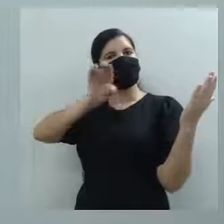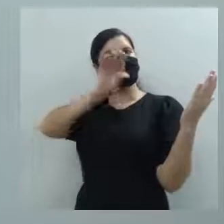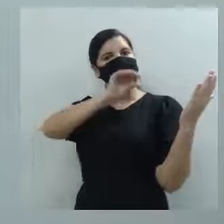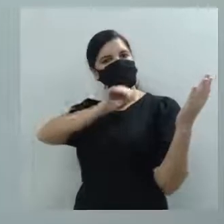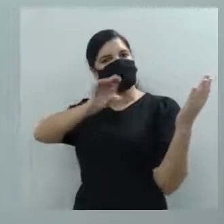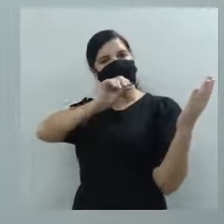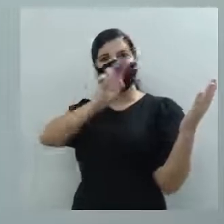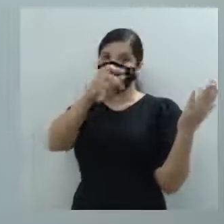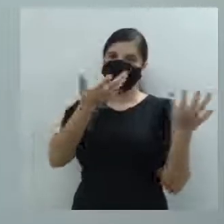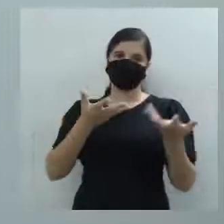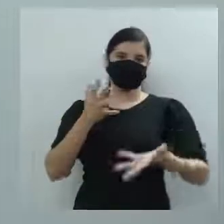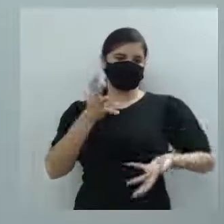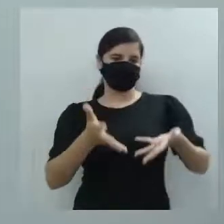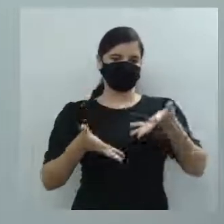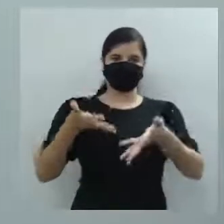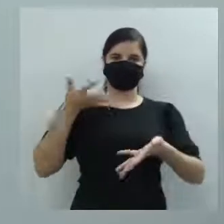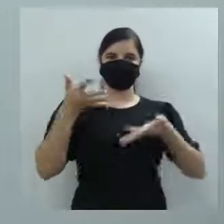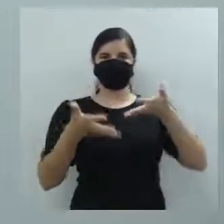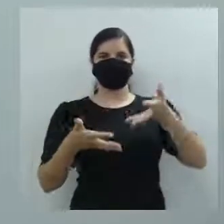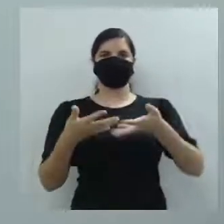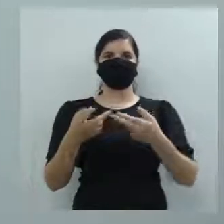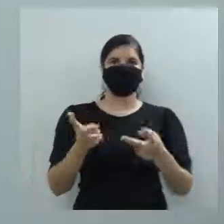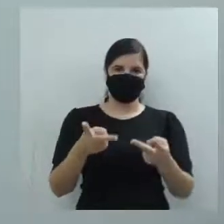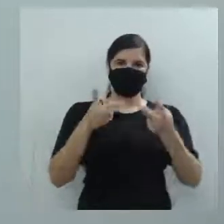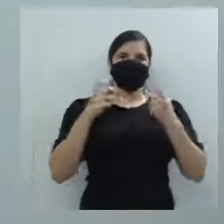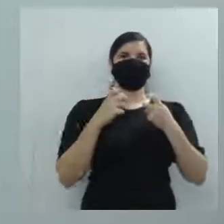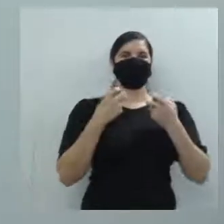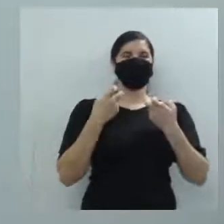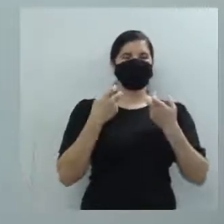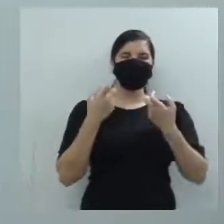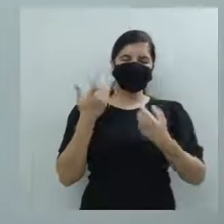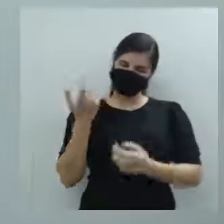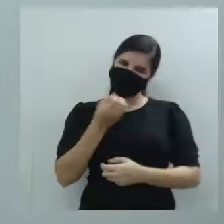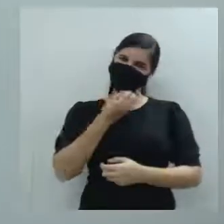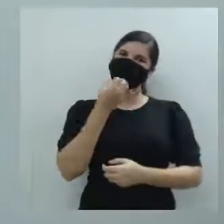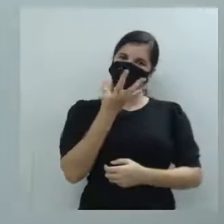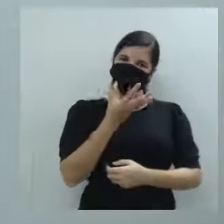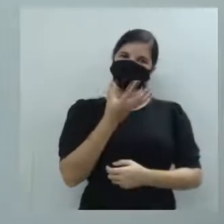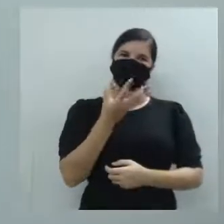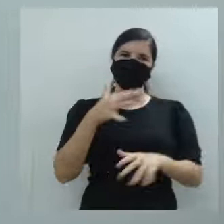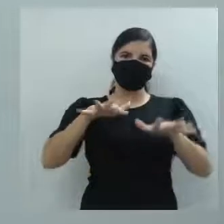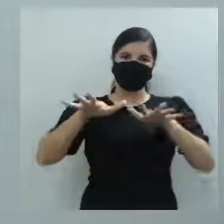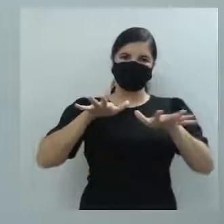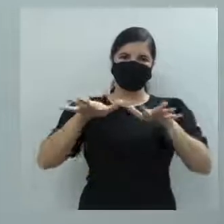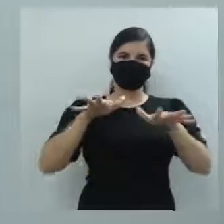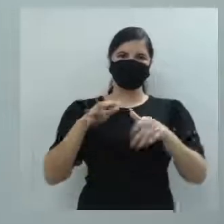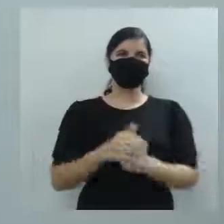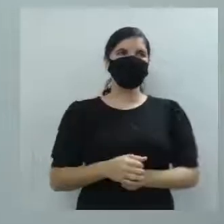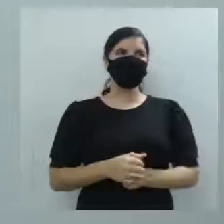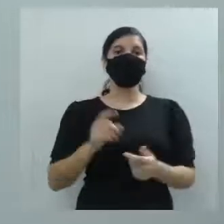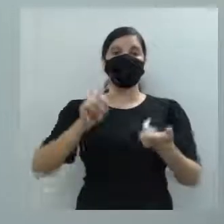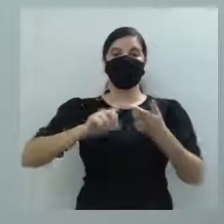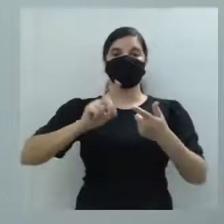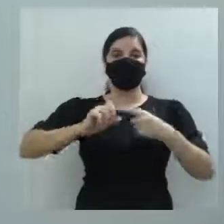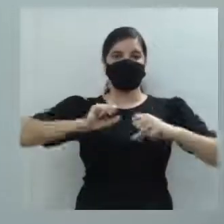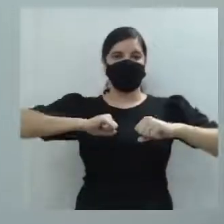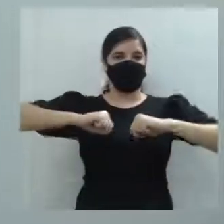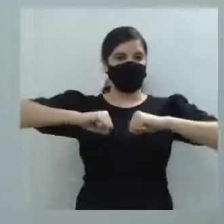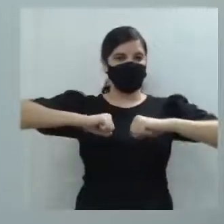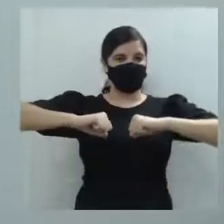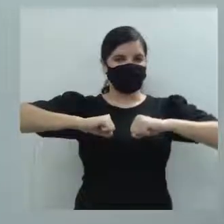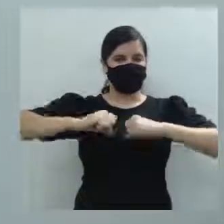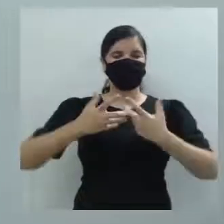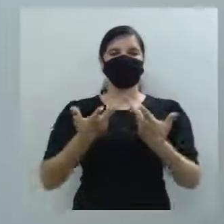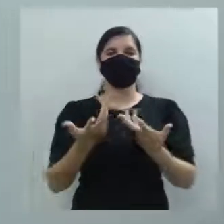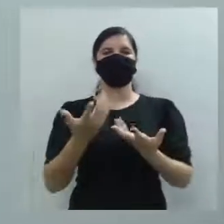do poema, como também seria interessante em um debate, certo?